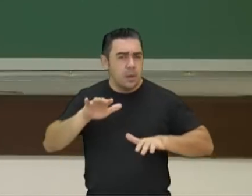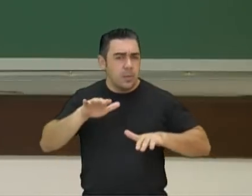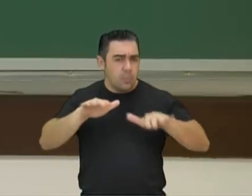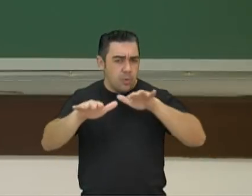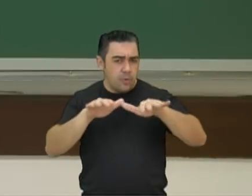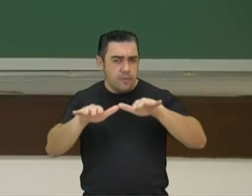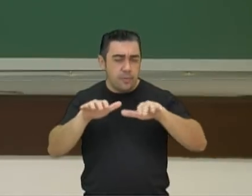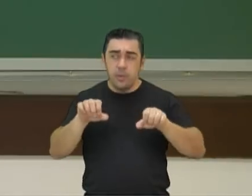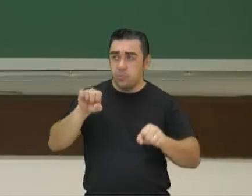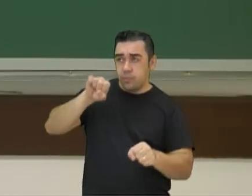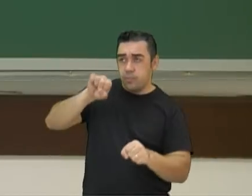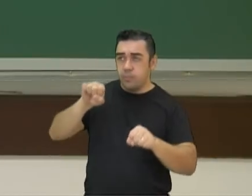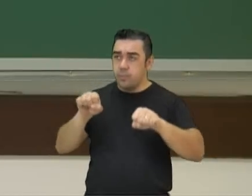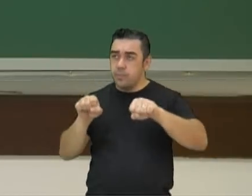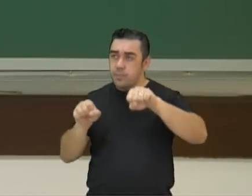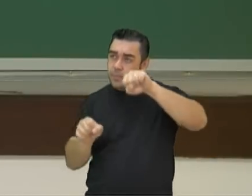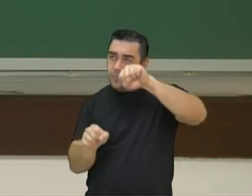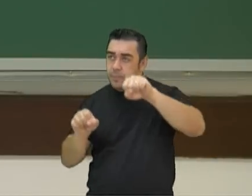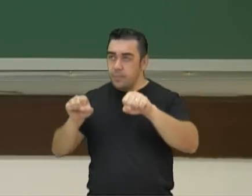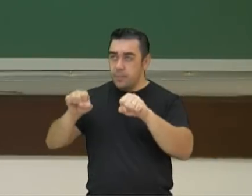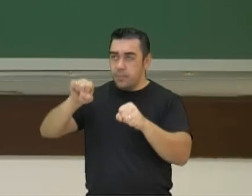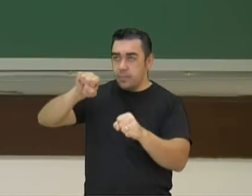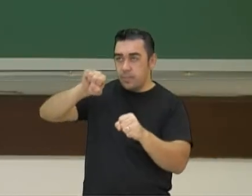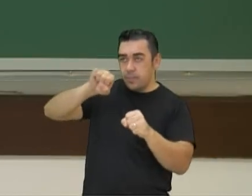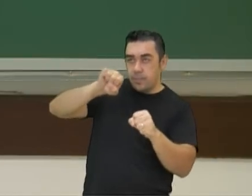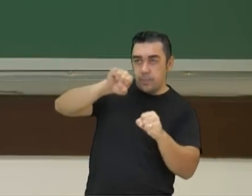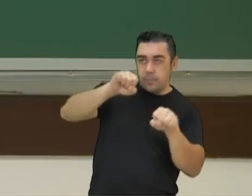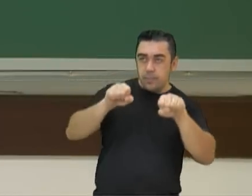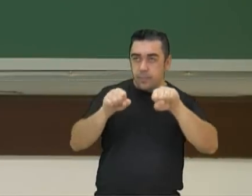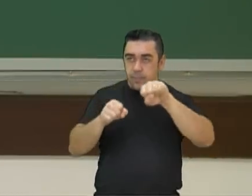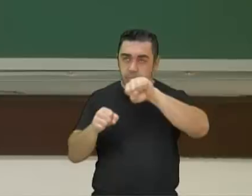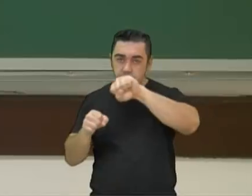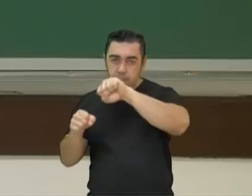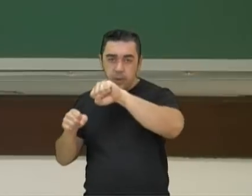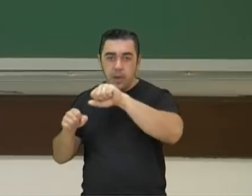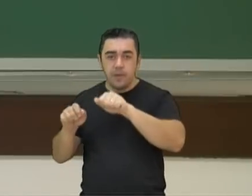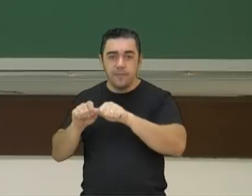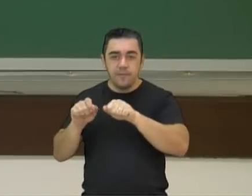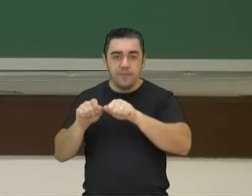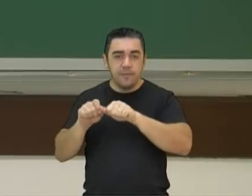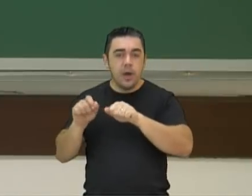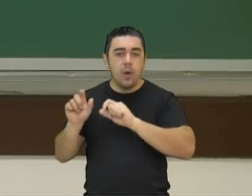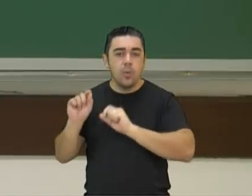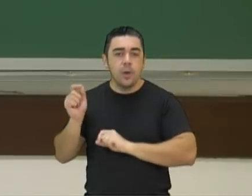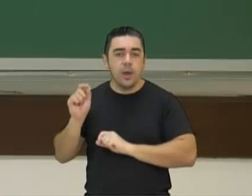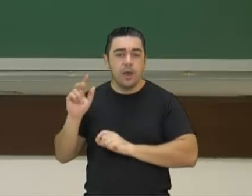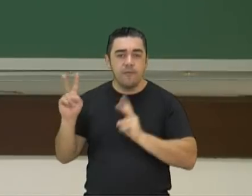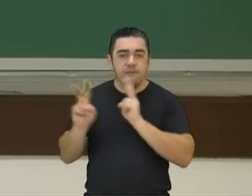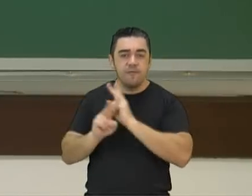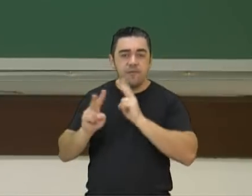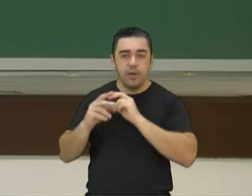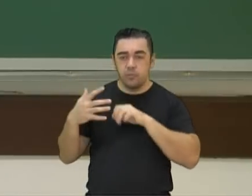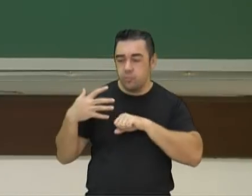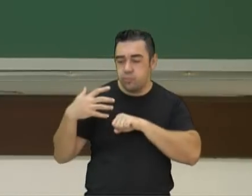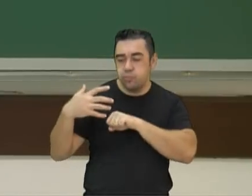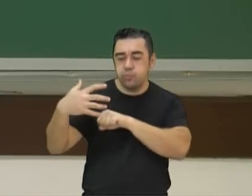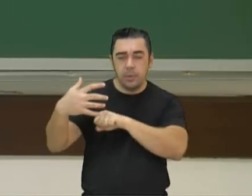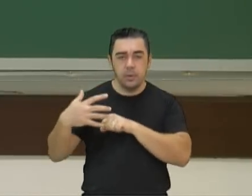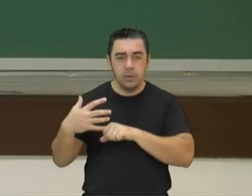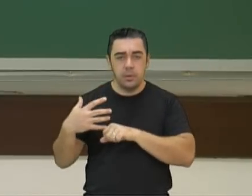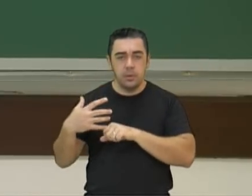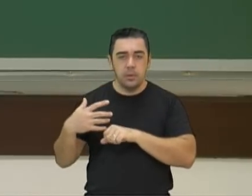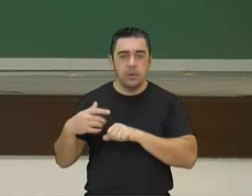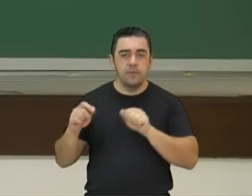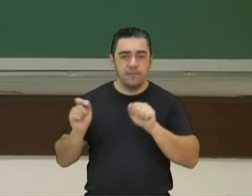essa barra, ele vai movimentando a pipa e pegando o vento que